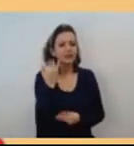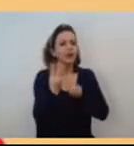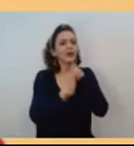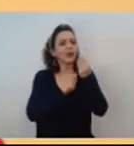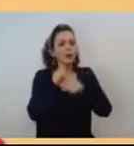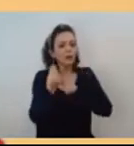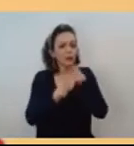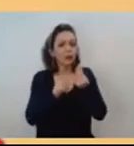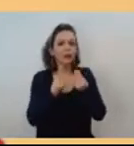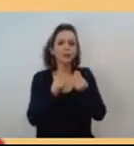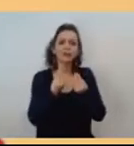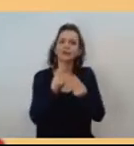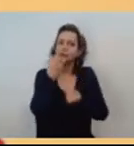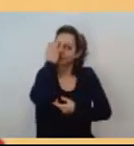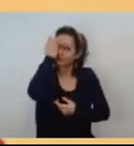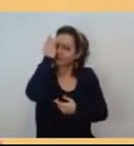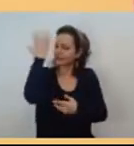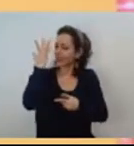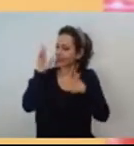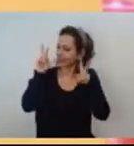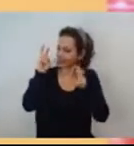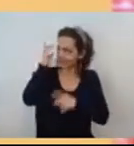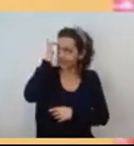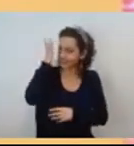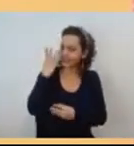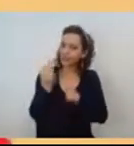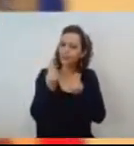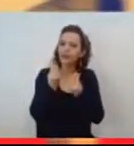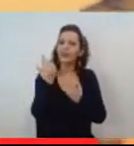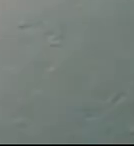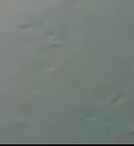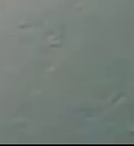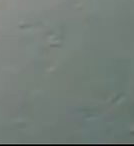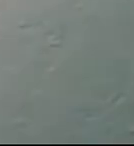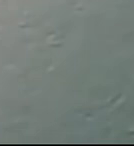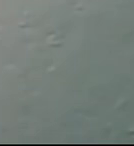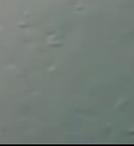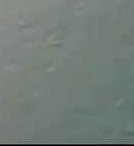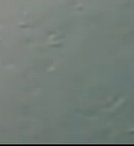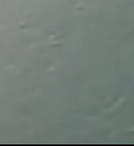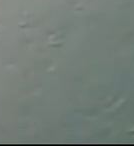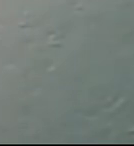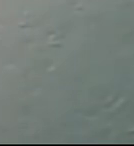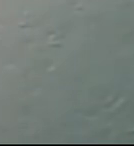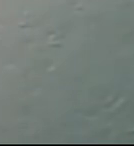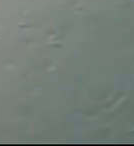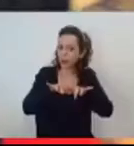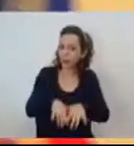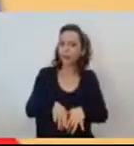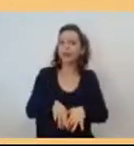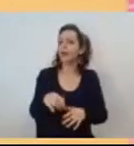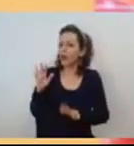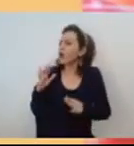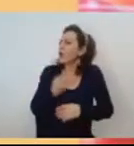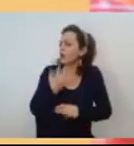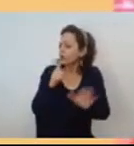sustentabilidade foram apenas duas semanas nessa 7 meses 7 meses de trabalho